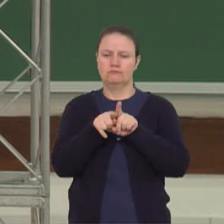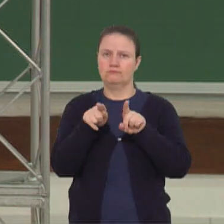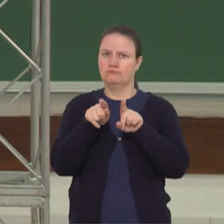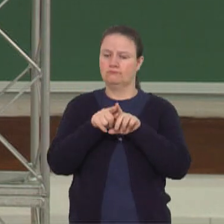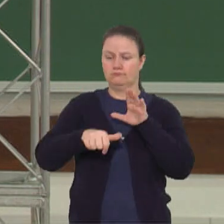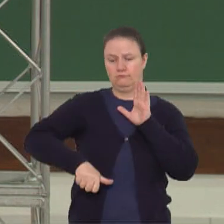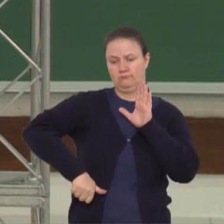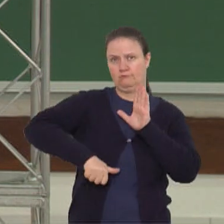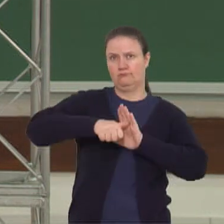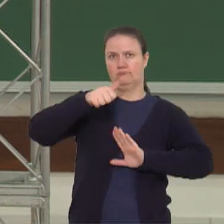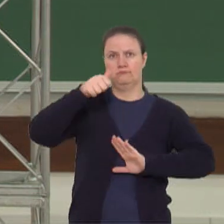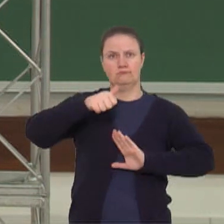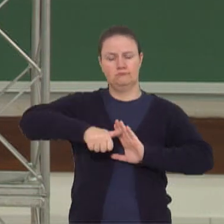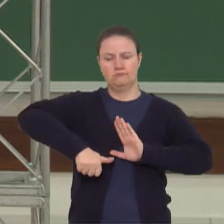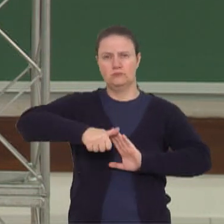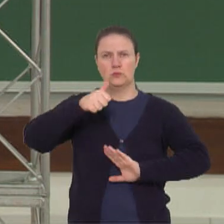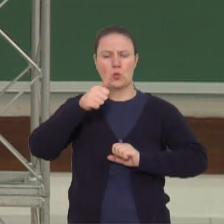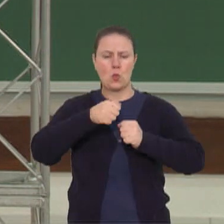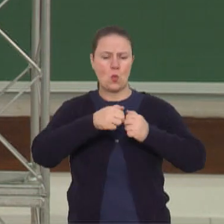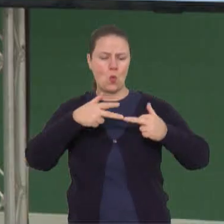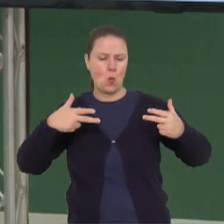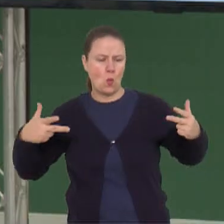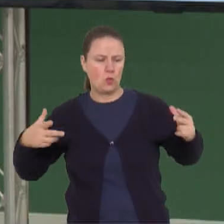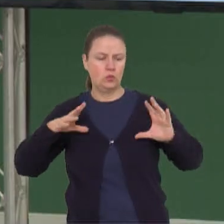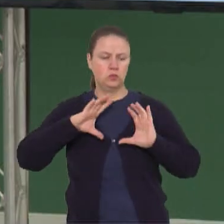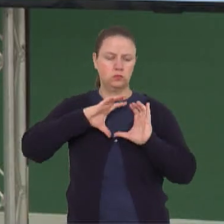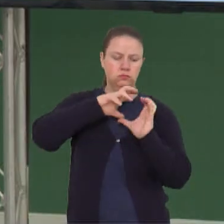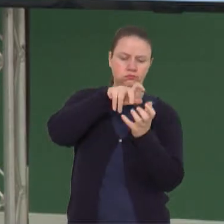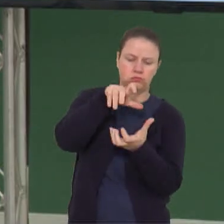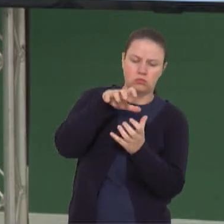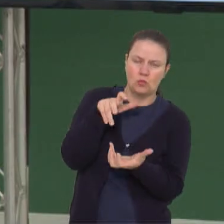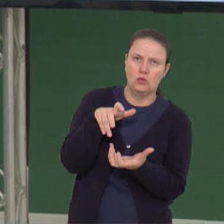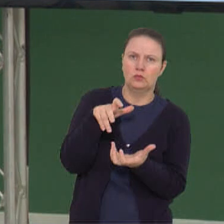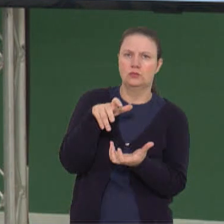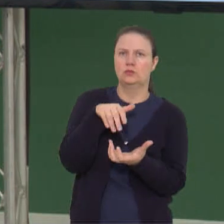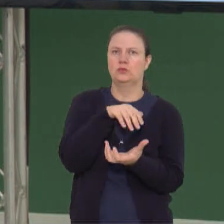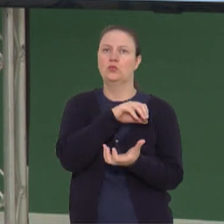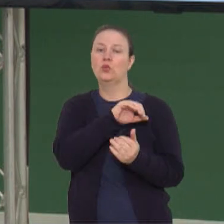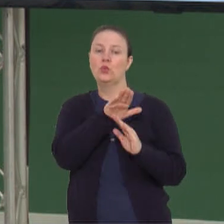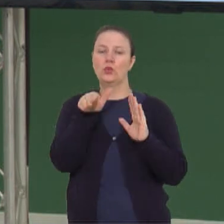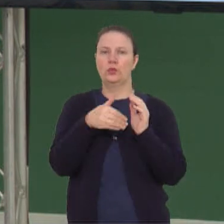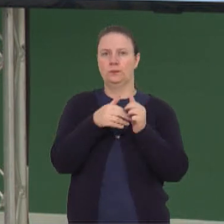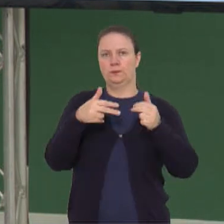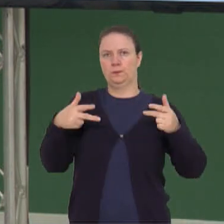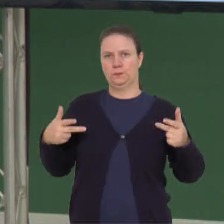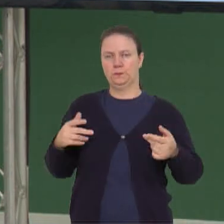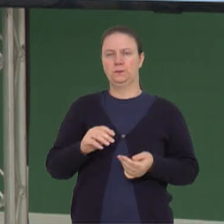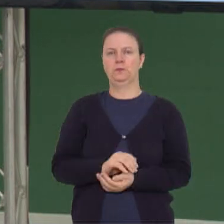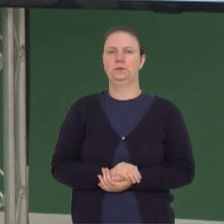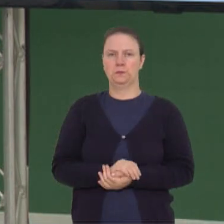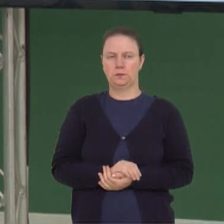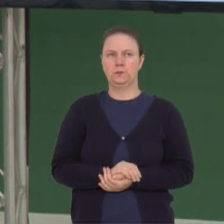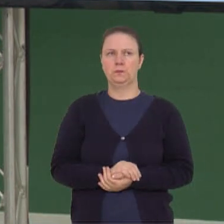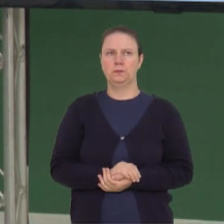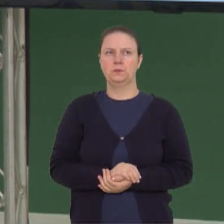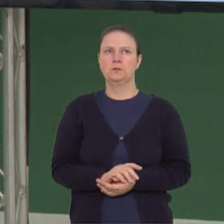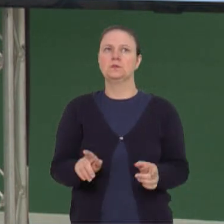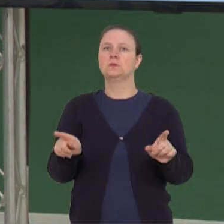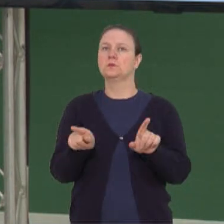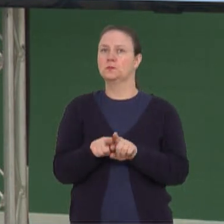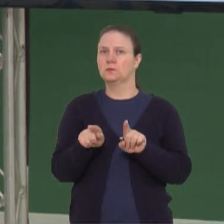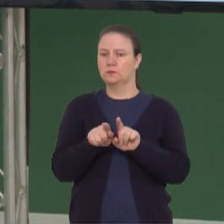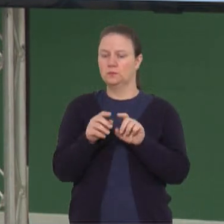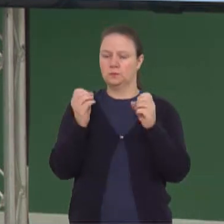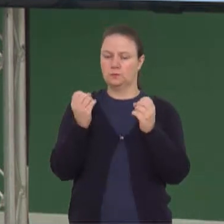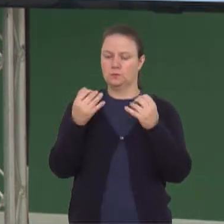princípio da natureza, da vida e do mundo de maneira geral. Heráclito está falando